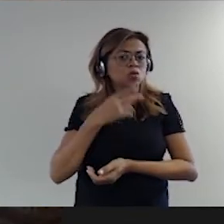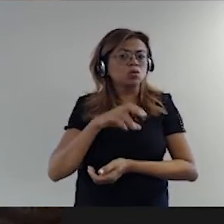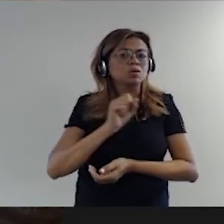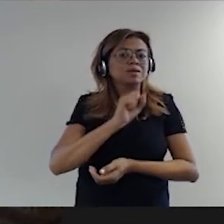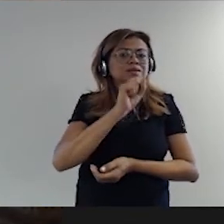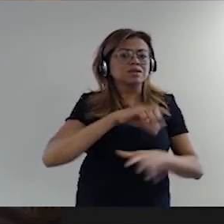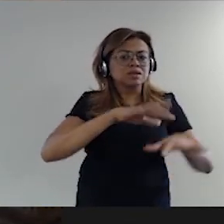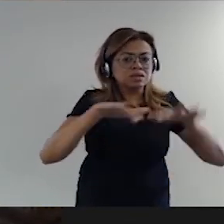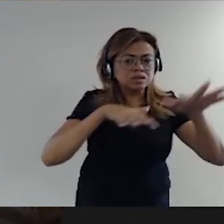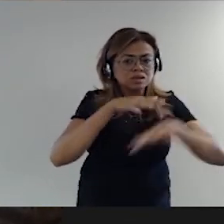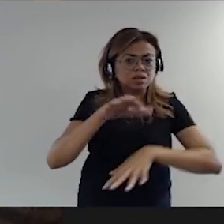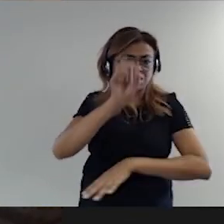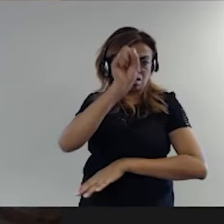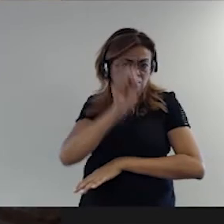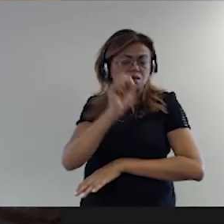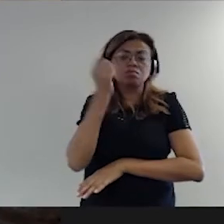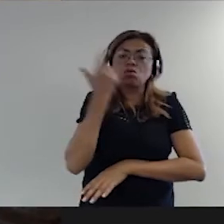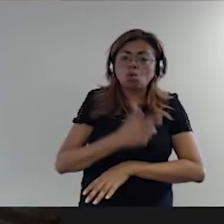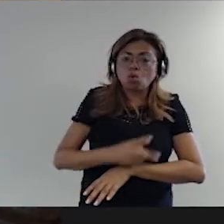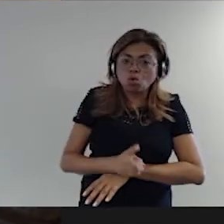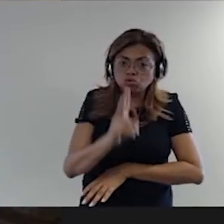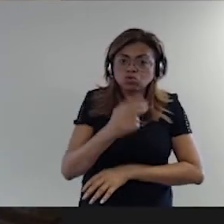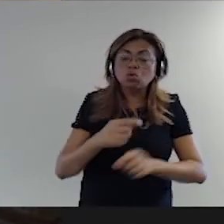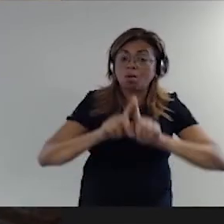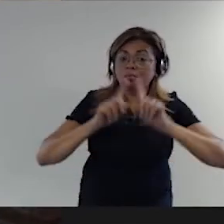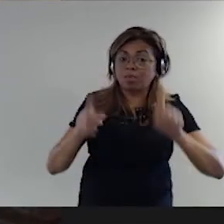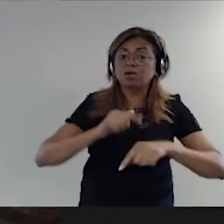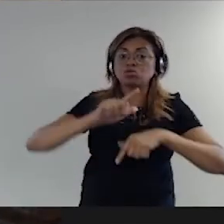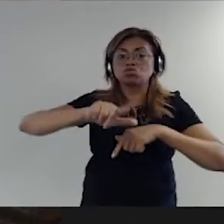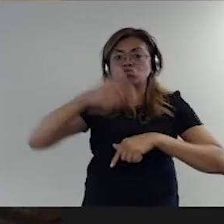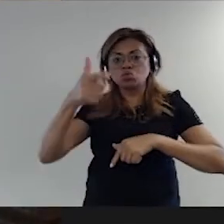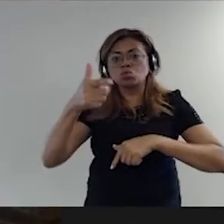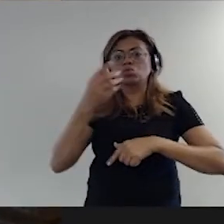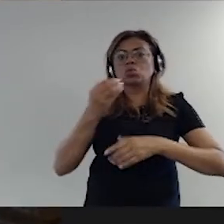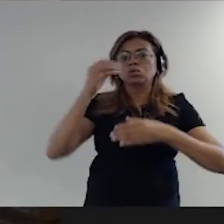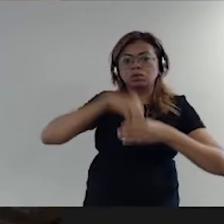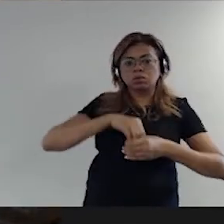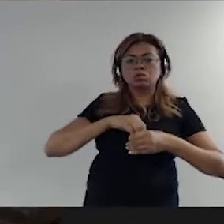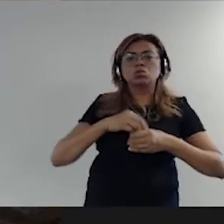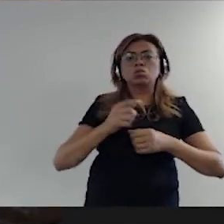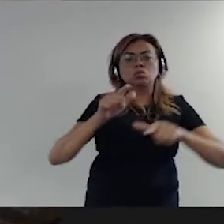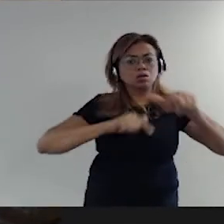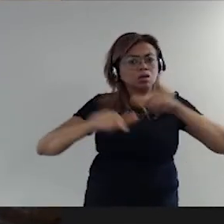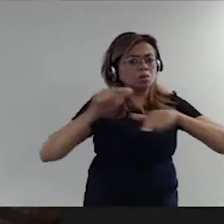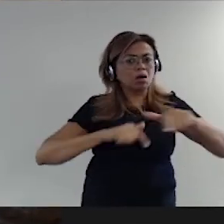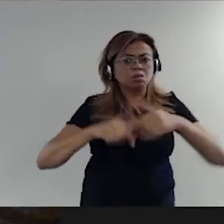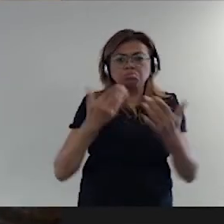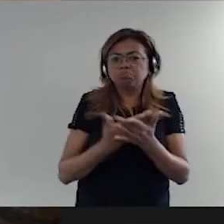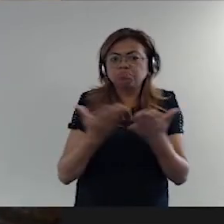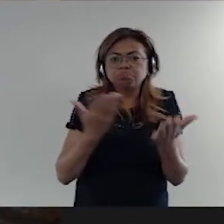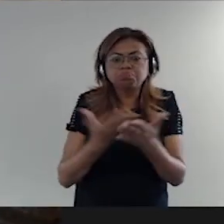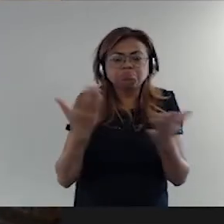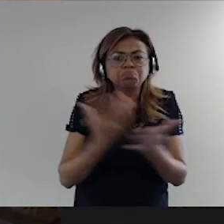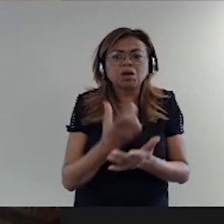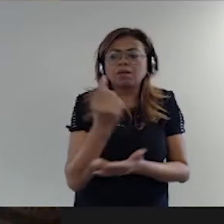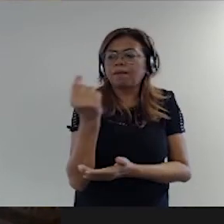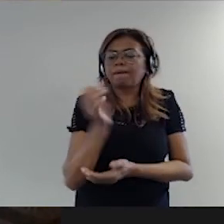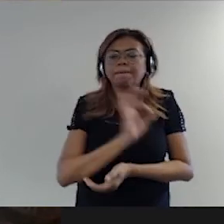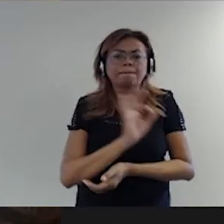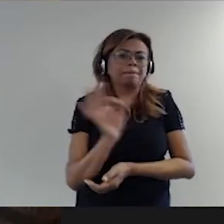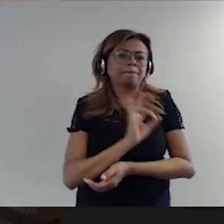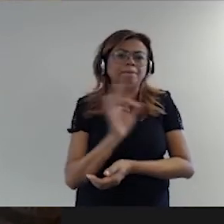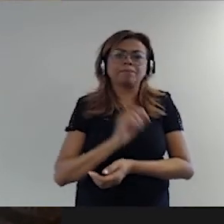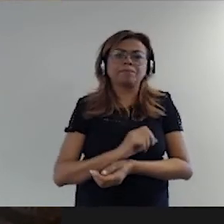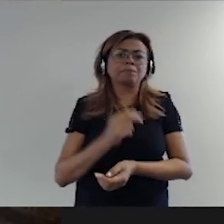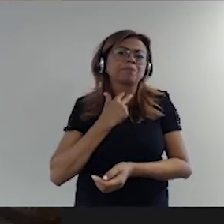de financiamento, enquanto o sindicalismo laboral perdeu completamente a sua capacidade de financiamento. Você não pode,